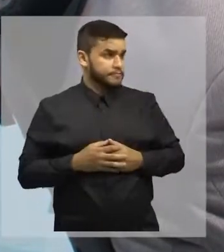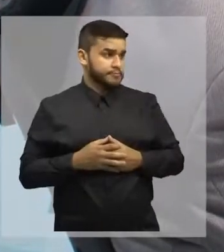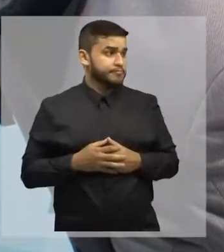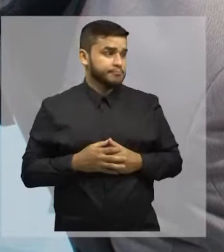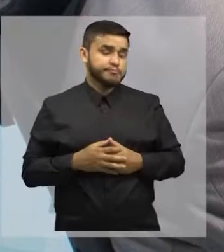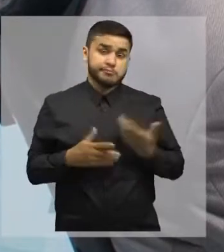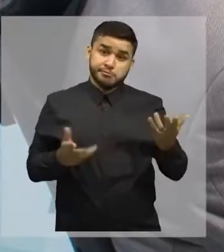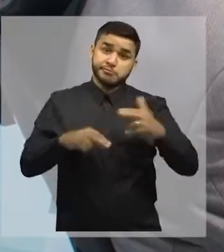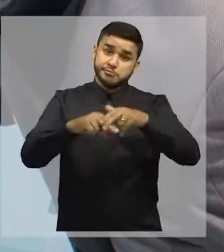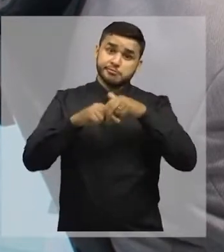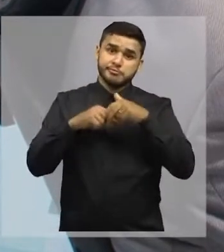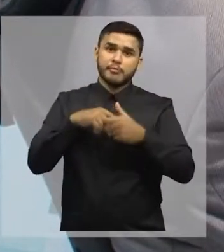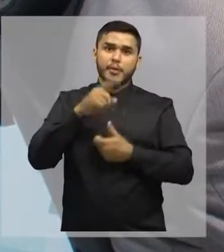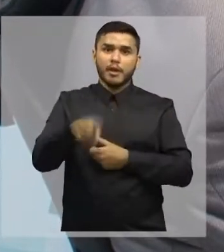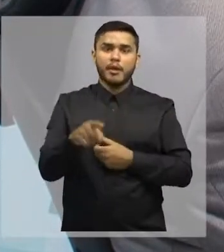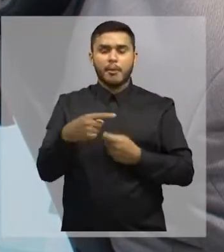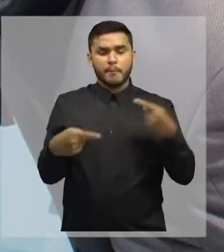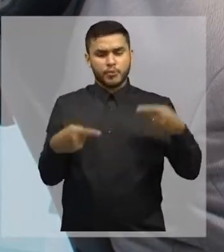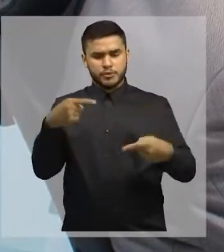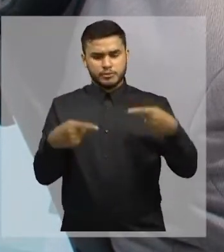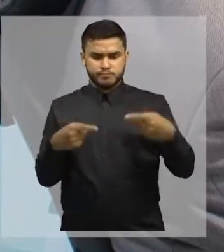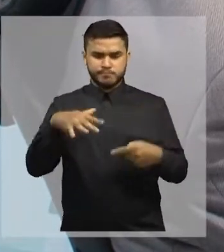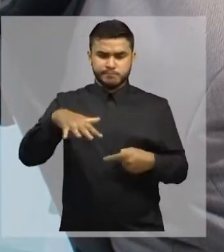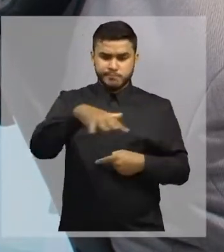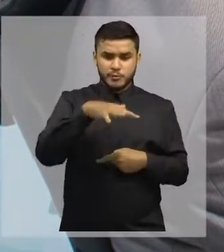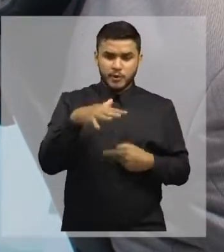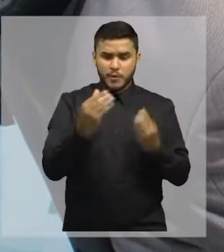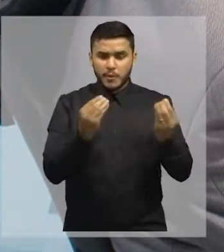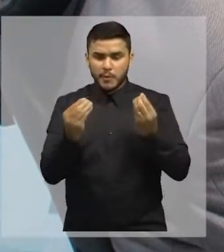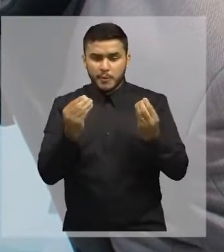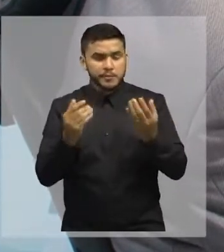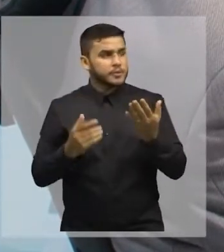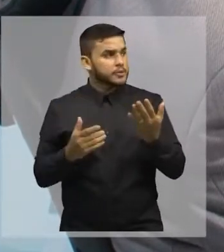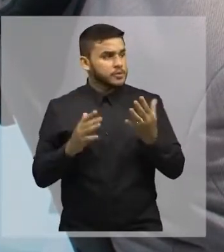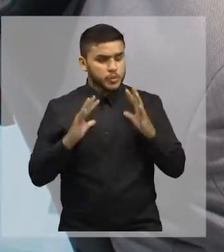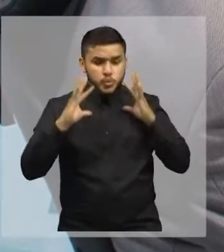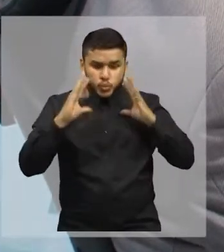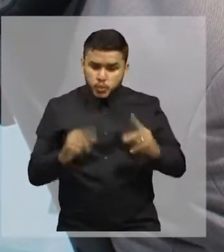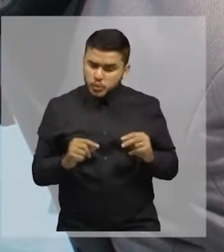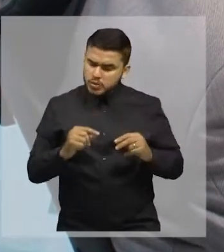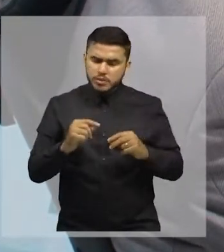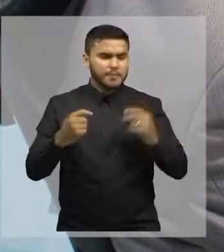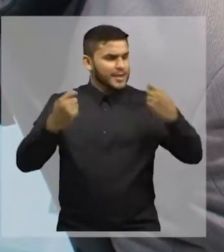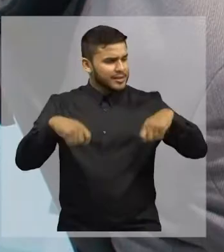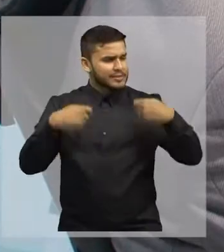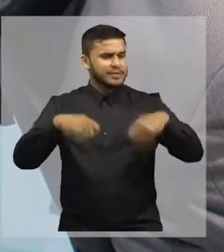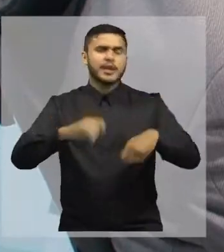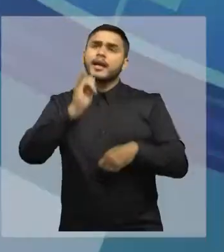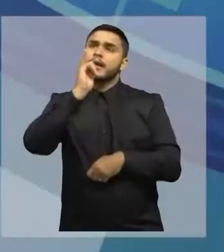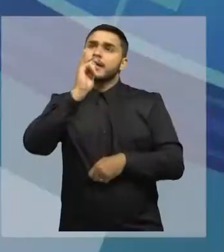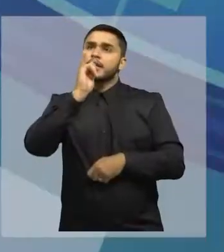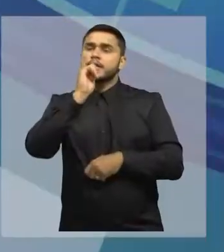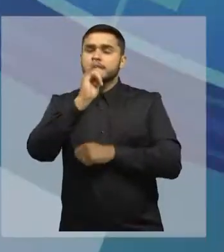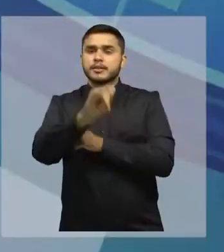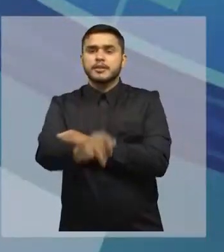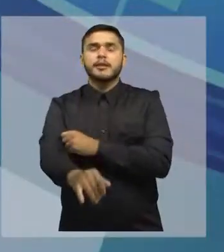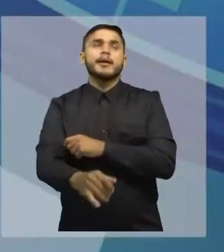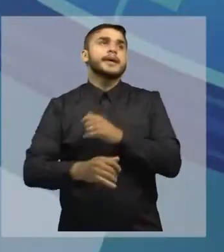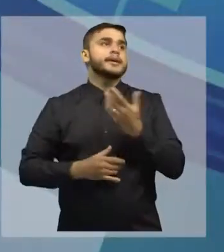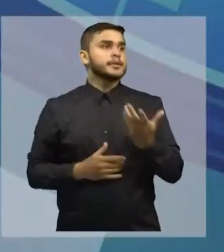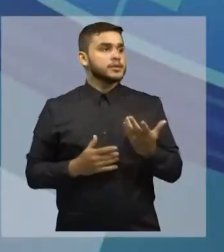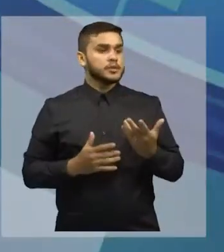capacidade de fazer acontecer. E fazer acontecer envolve tudo isso, né? Envolve a capacidade de